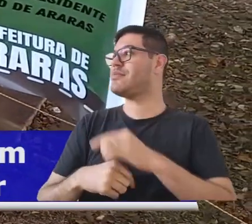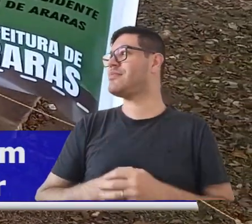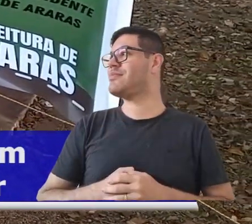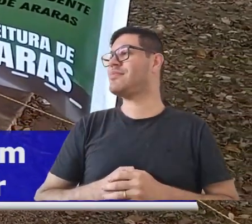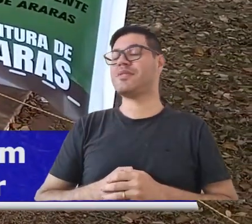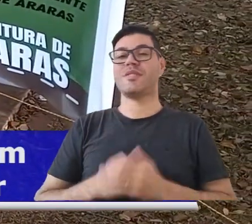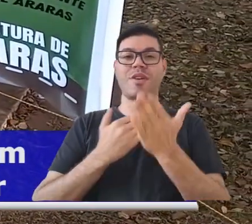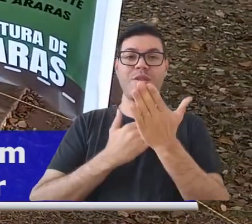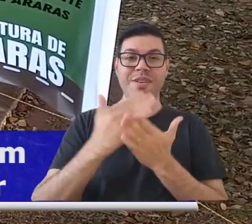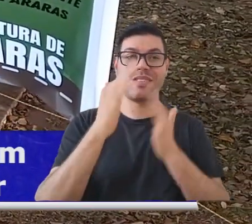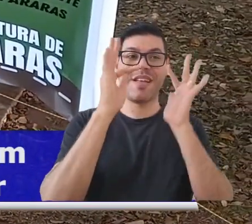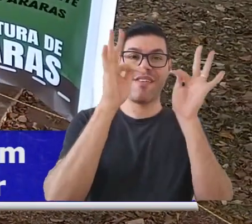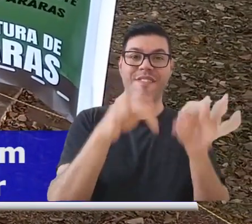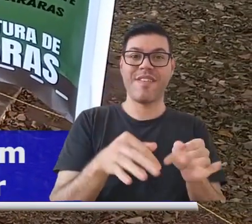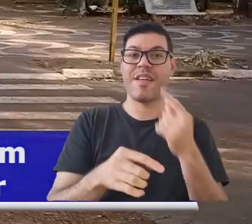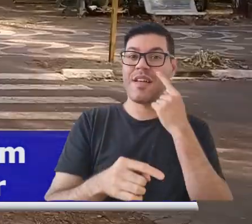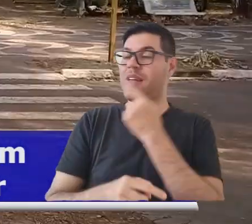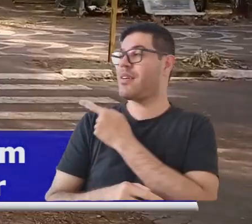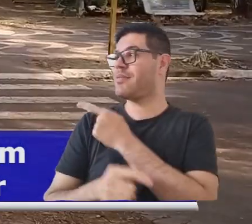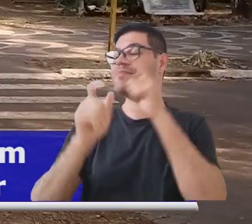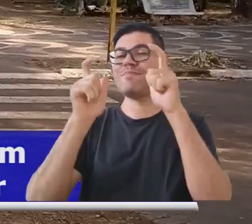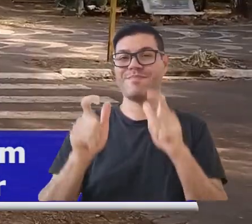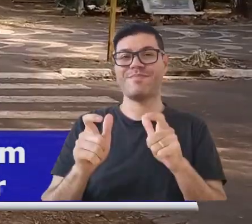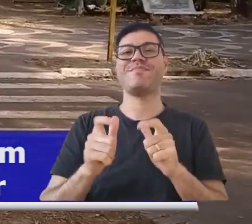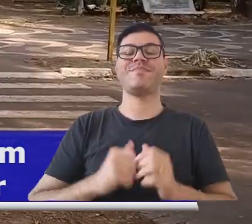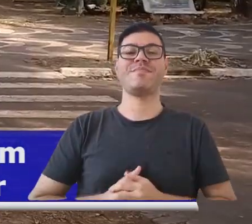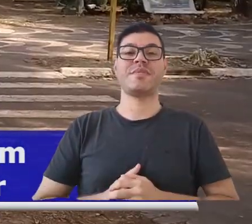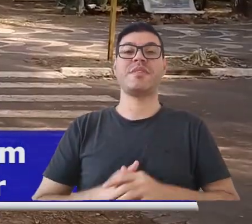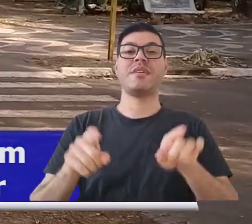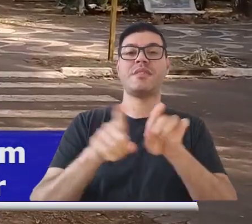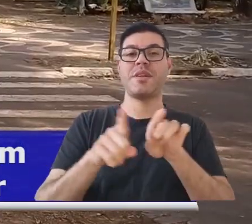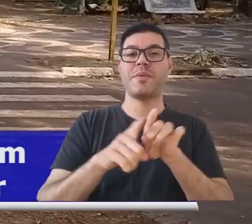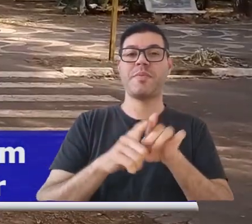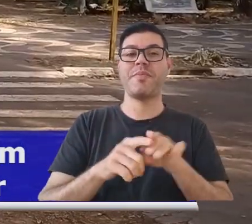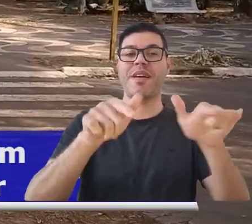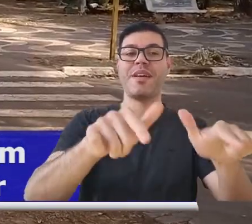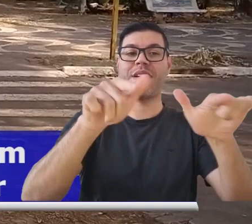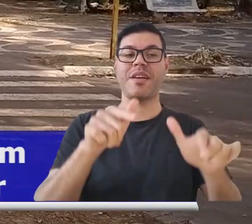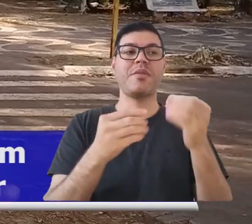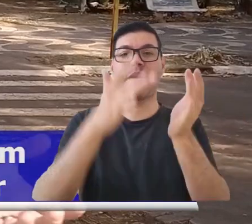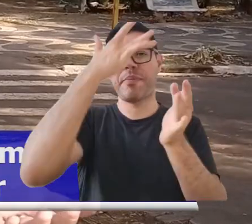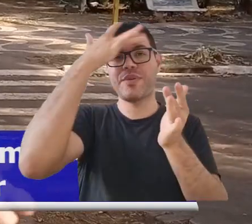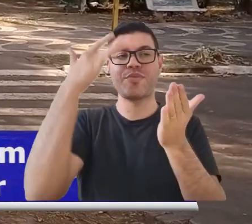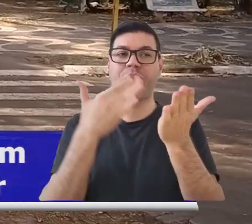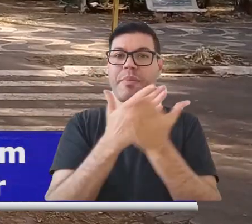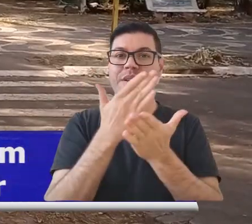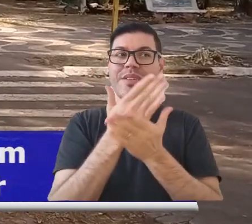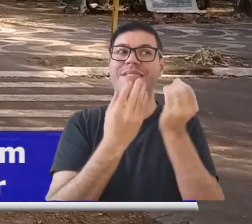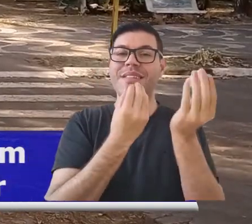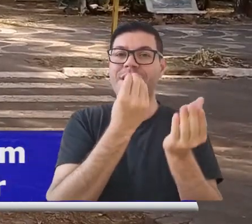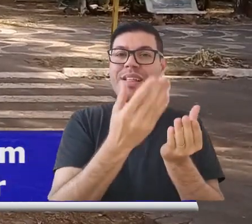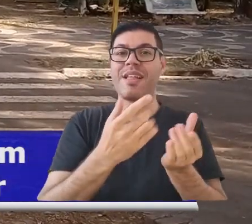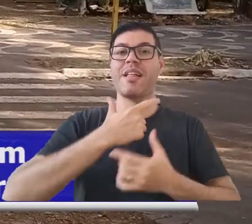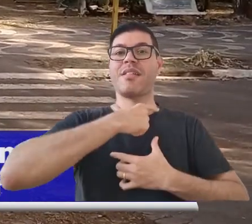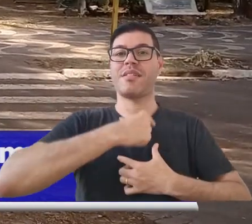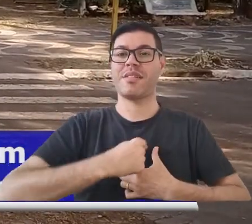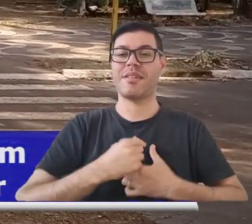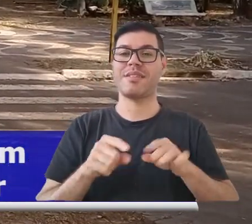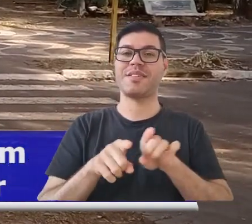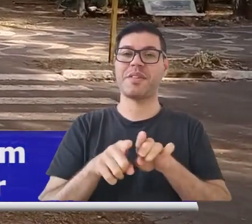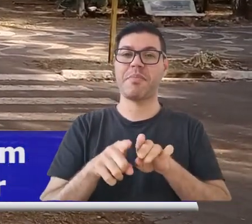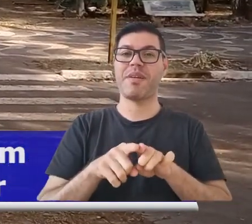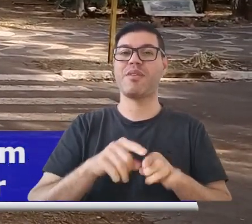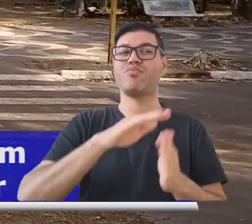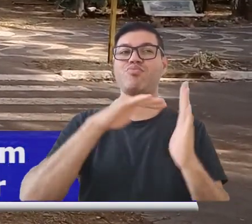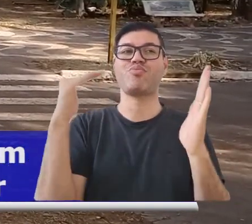e a chegada será aqui, neste local, como também entrega de certificados, né, a todos os participantes, como medalhas também